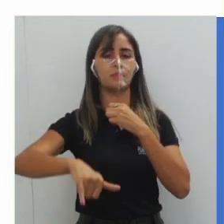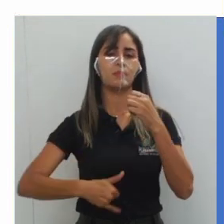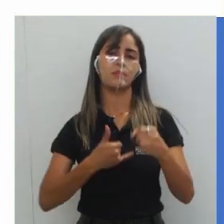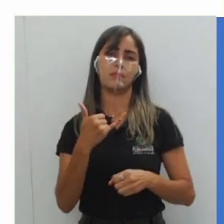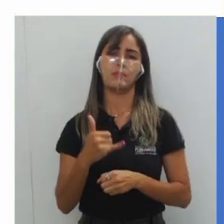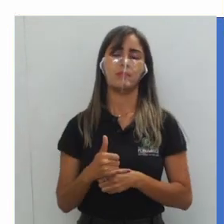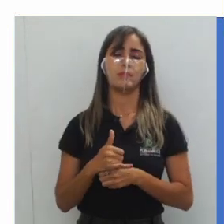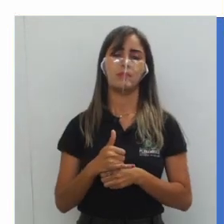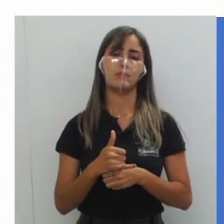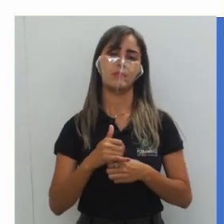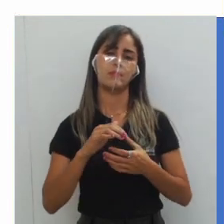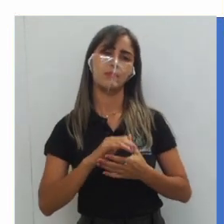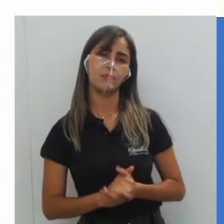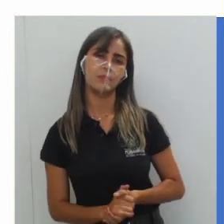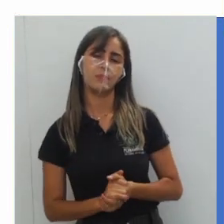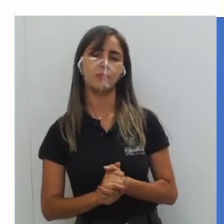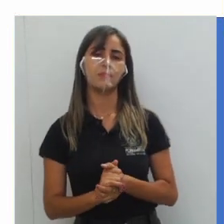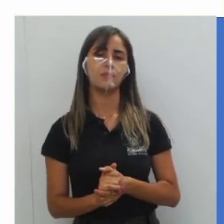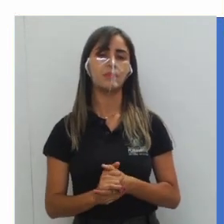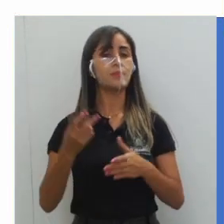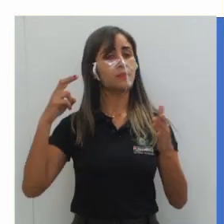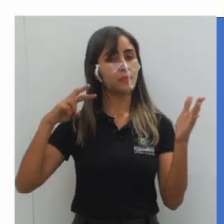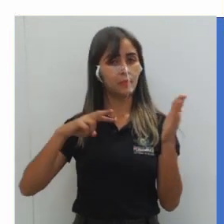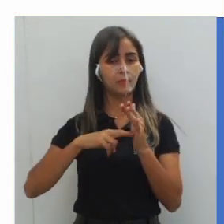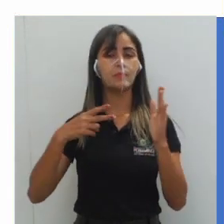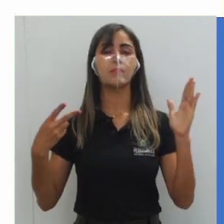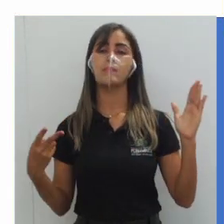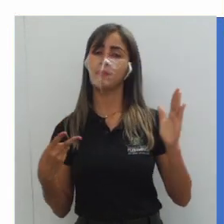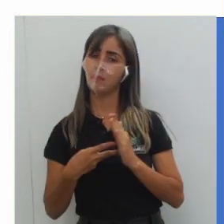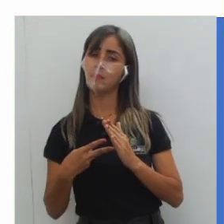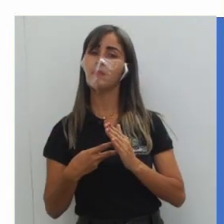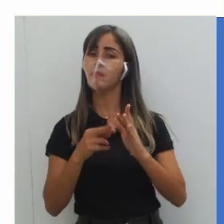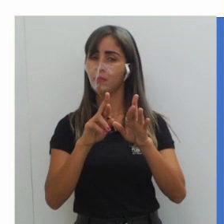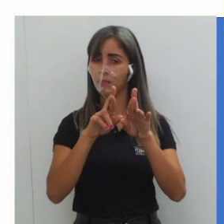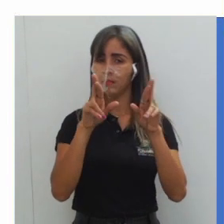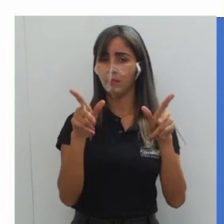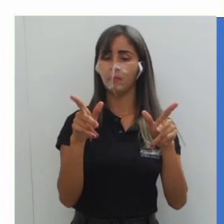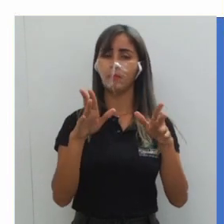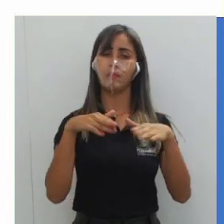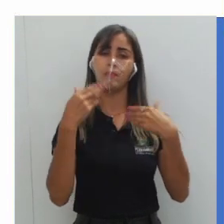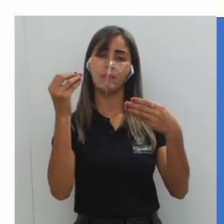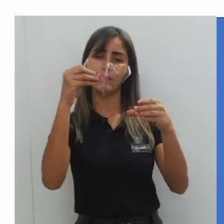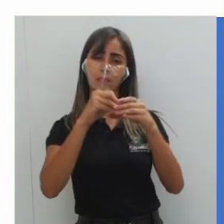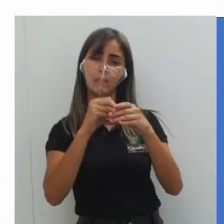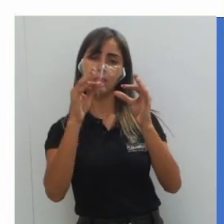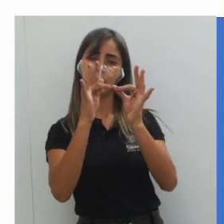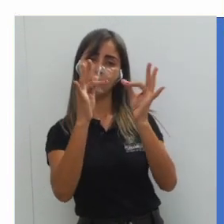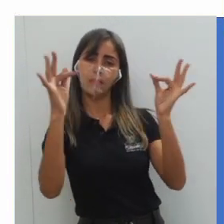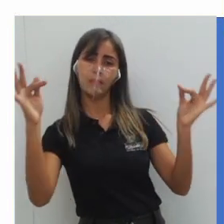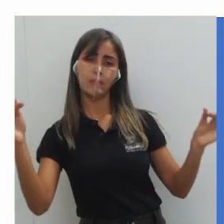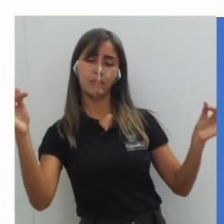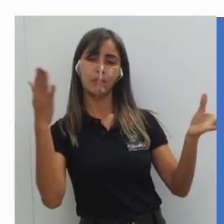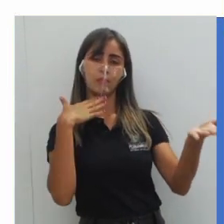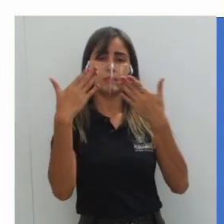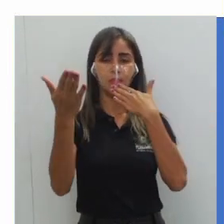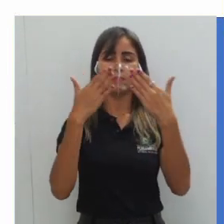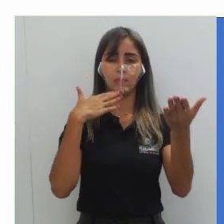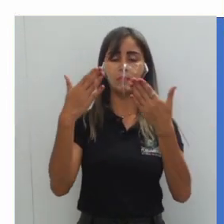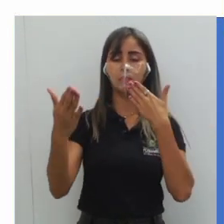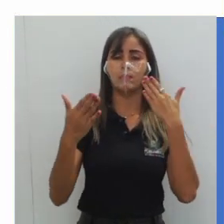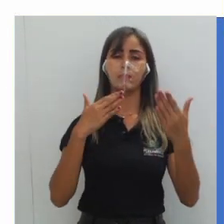esse adjetivo ele passa a ter uma modificação completa para se tornar